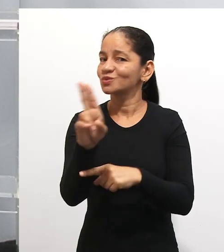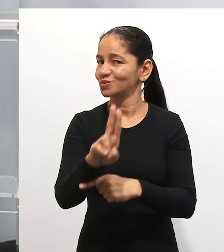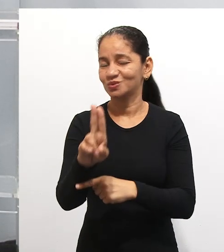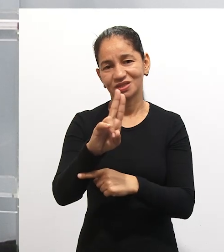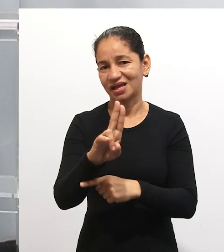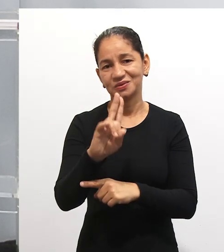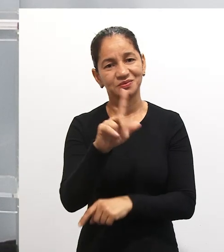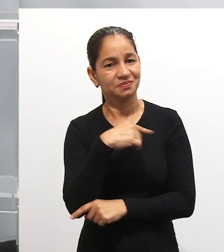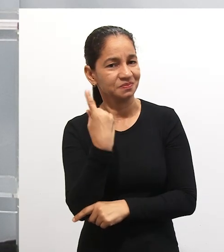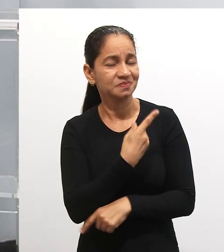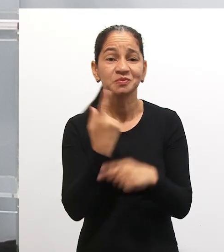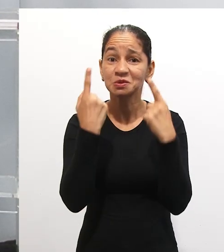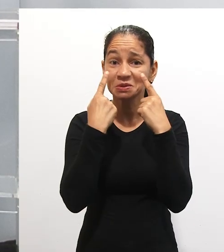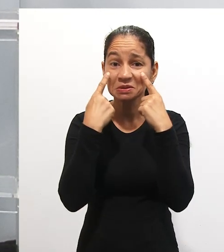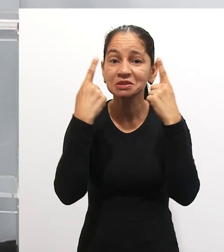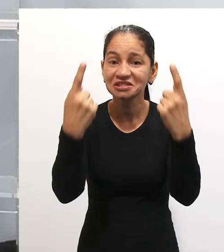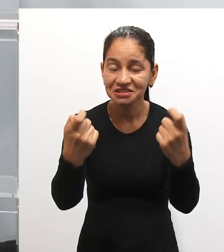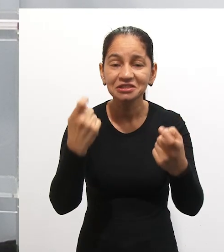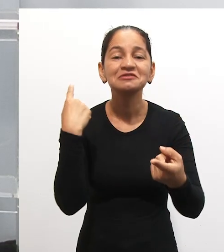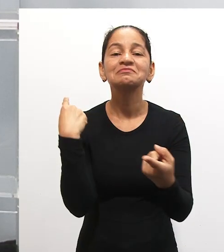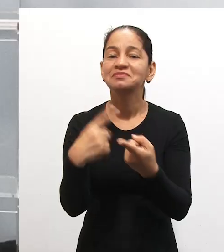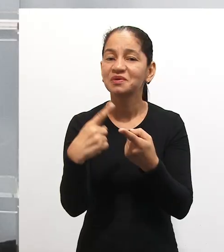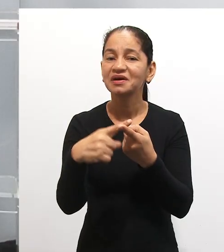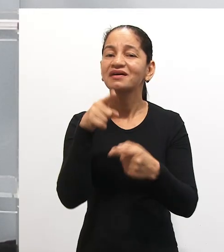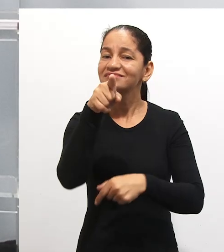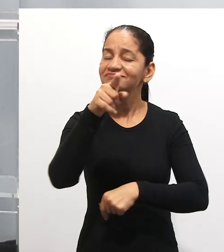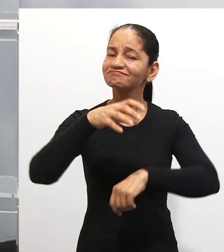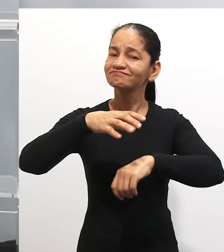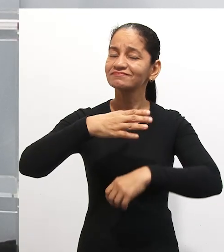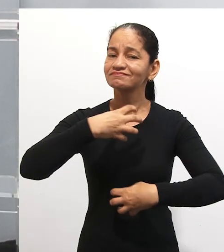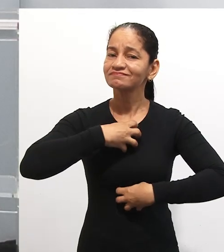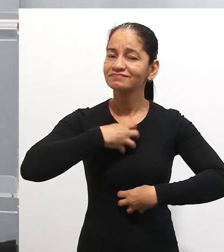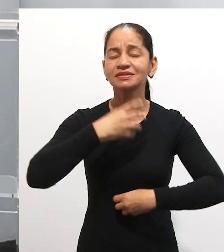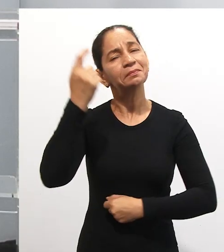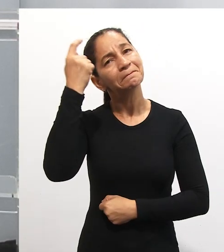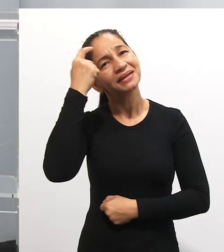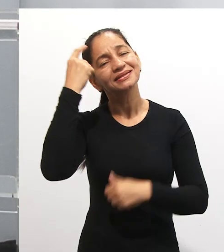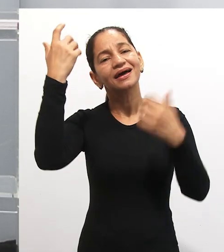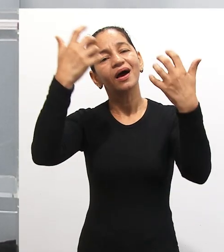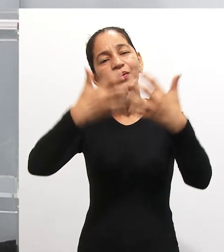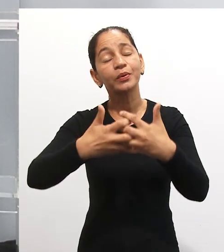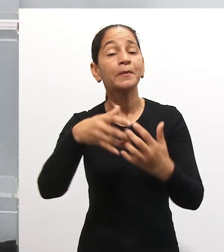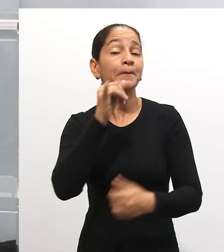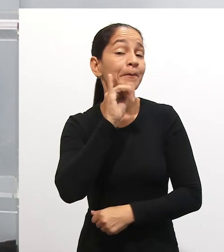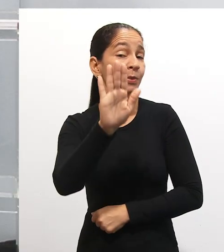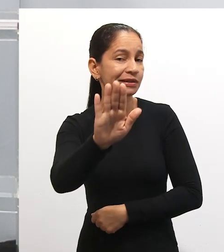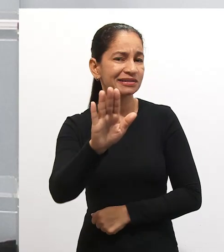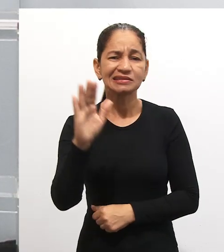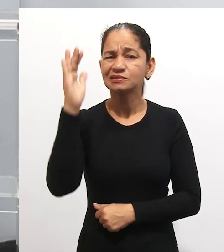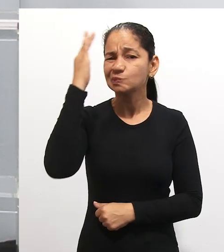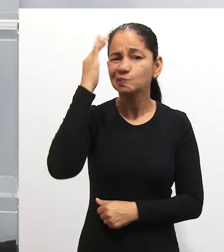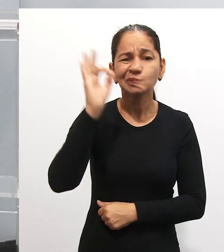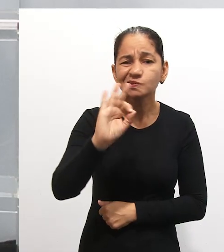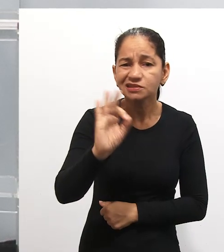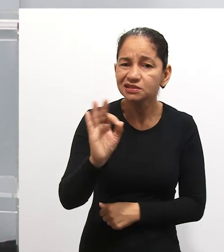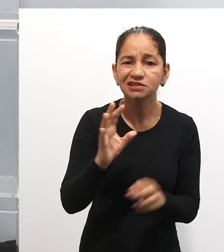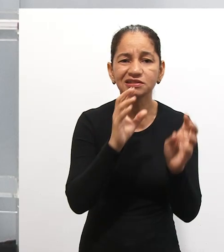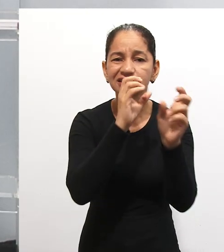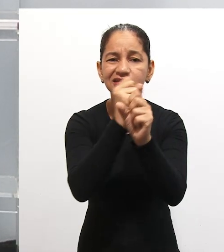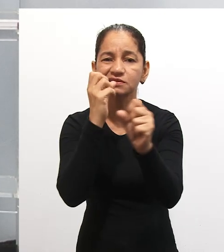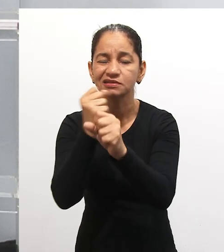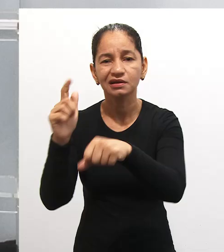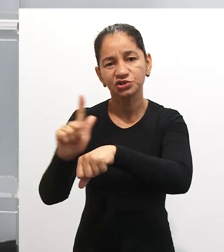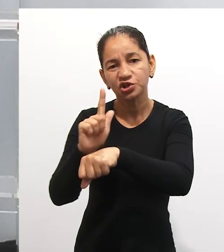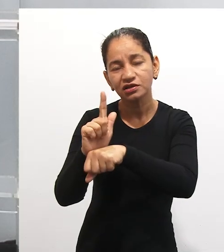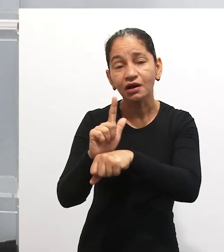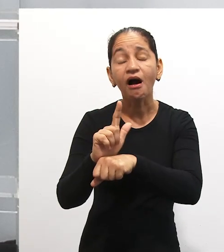muito interessante vocês... Bom, professor, então até então eu não entendi a importância da contabilidade gerencial. Agora eu